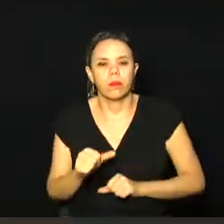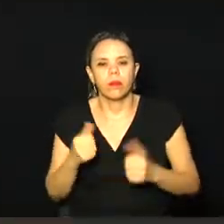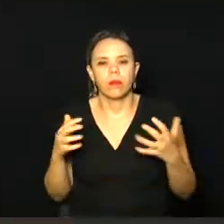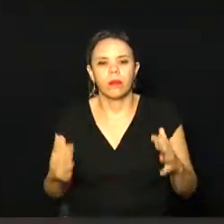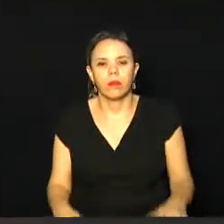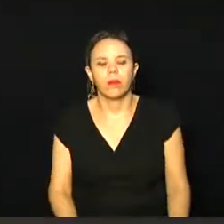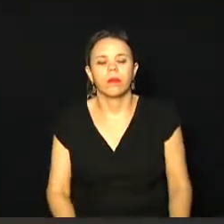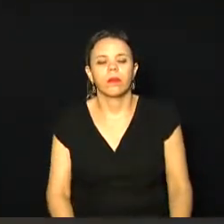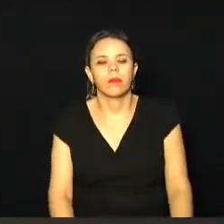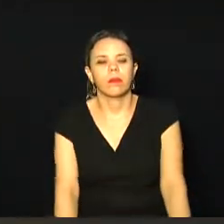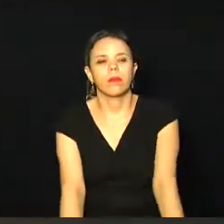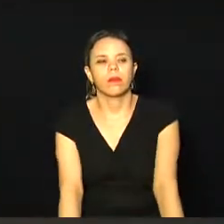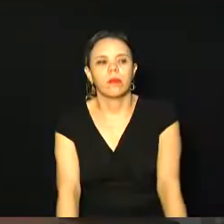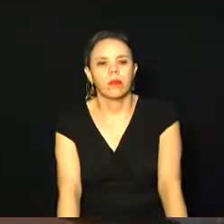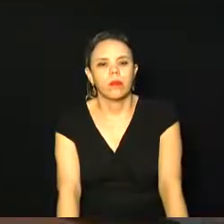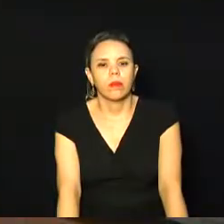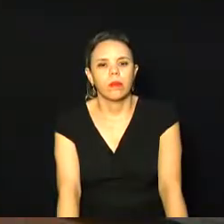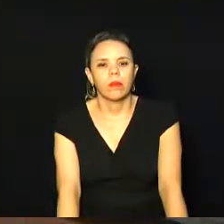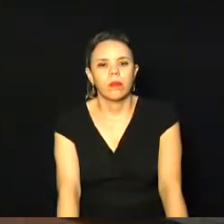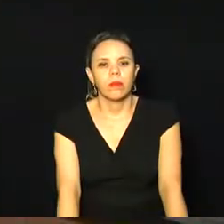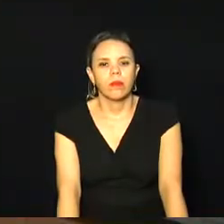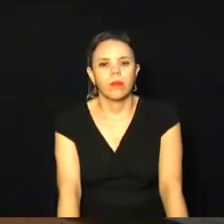Parabéns.